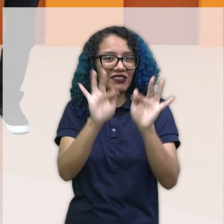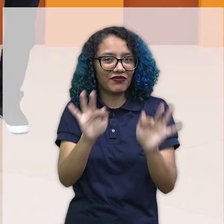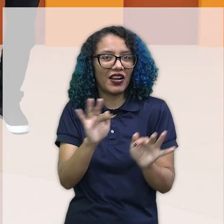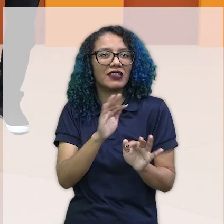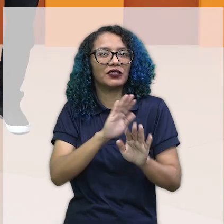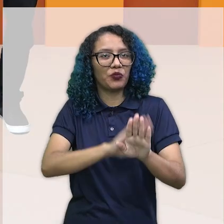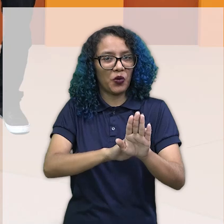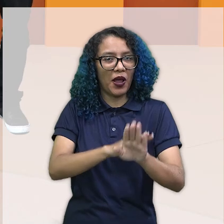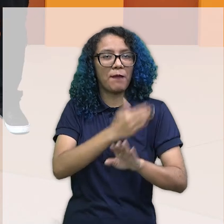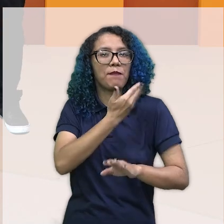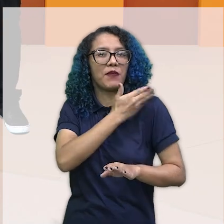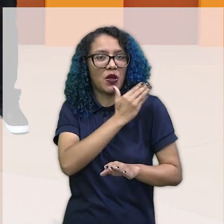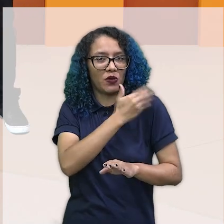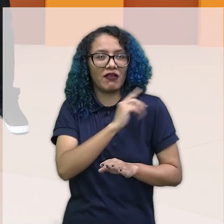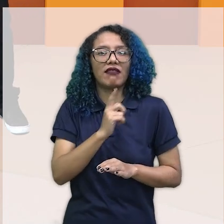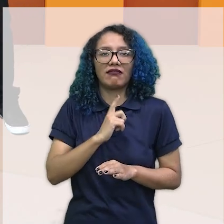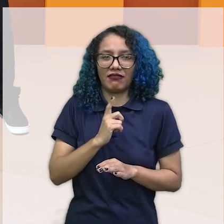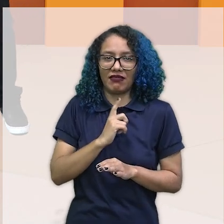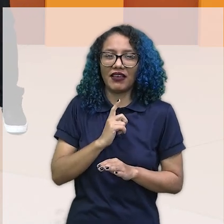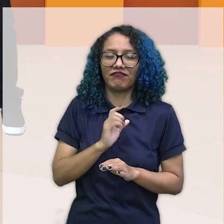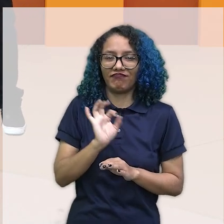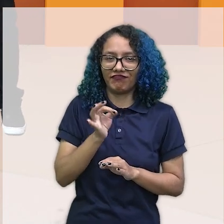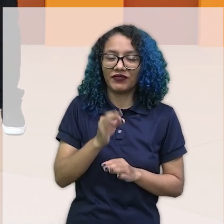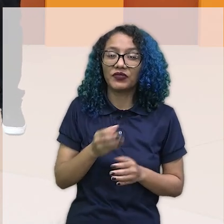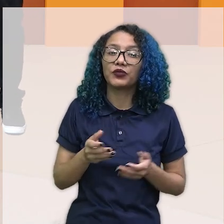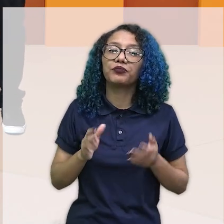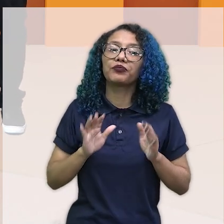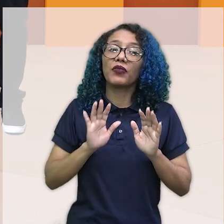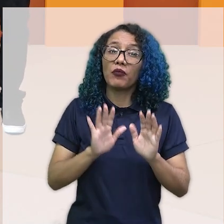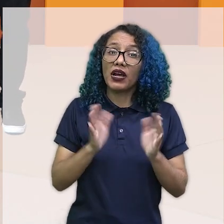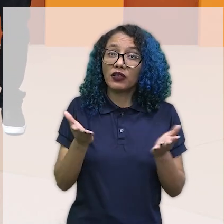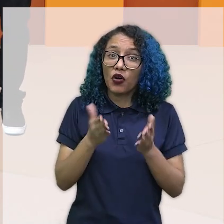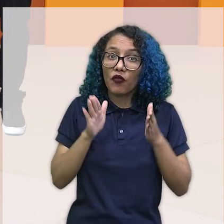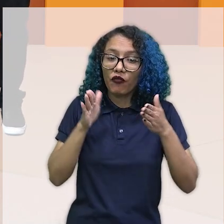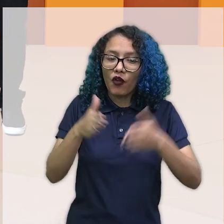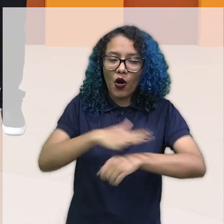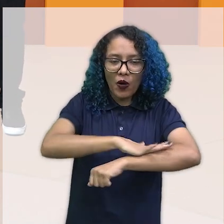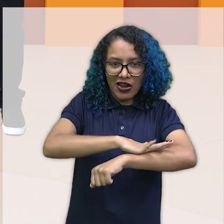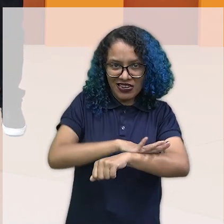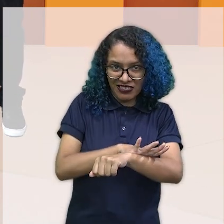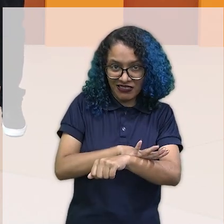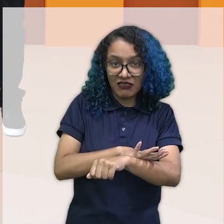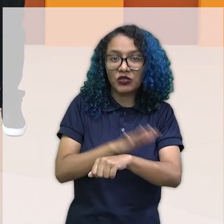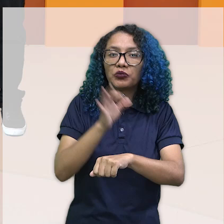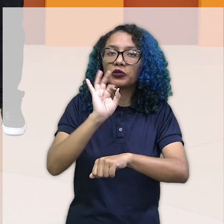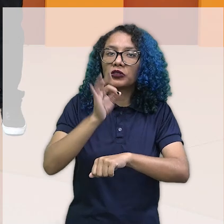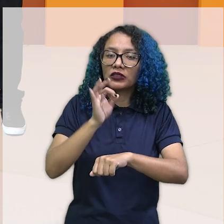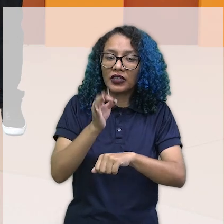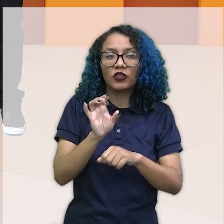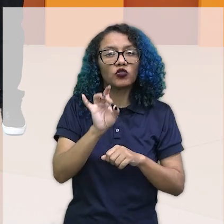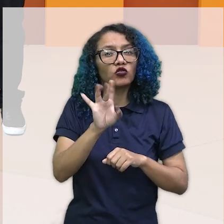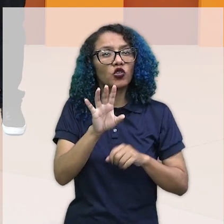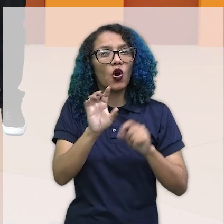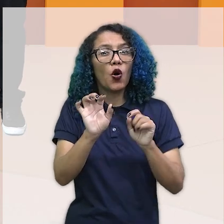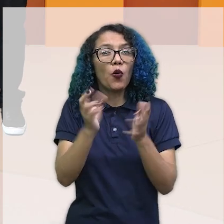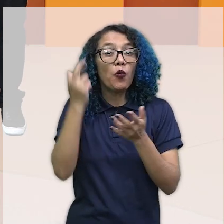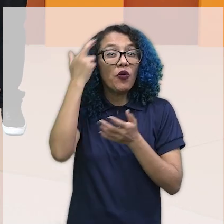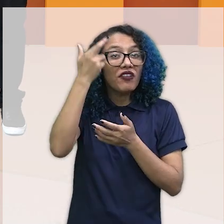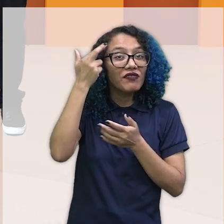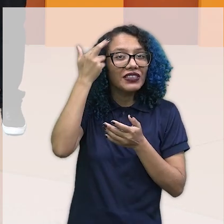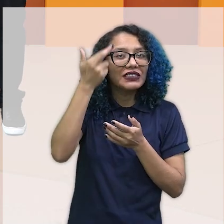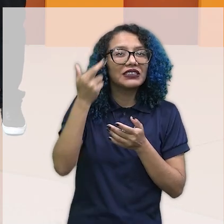verdade? Mas nós vamos falar sobre o racismo. E foi só uma provocação para a gente já entrar no clima,